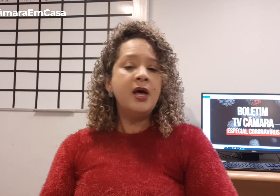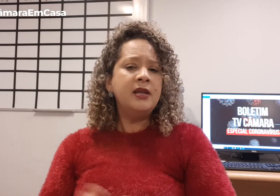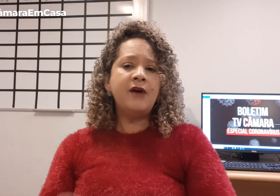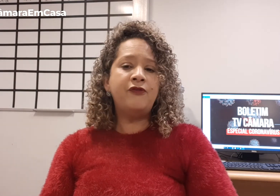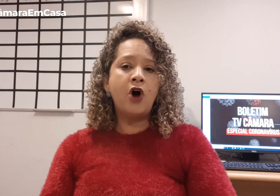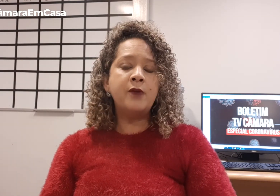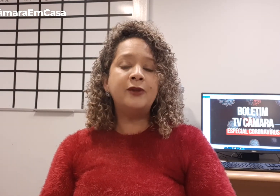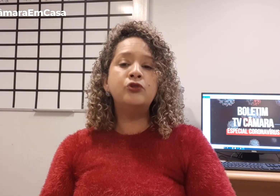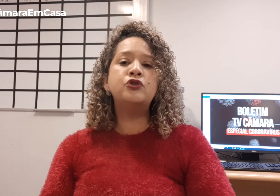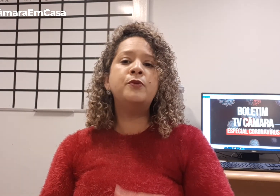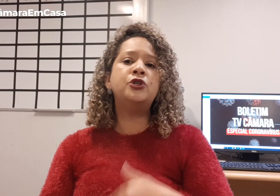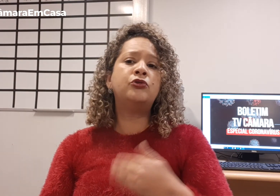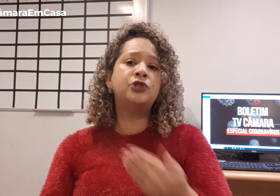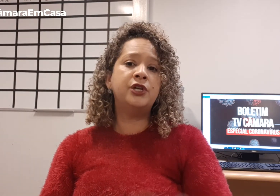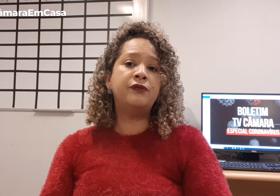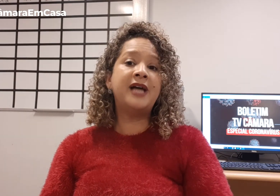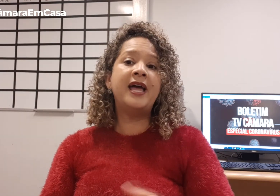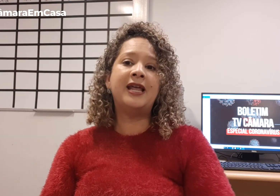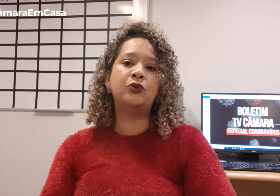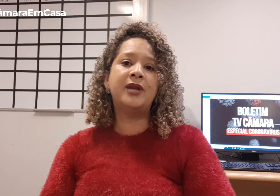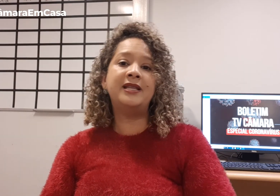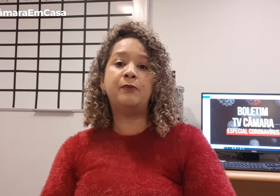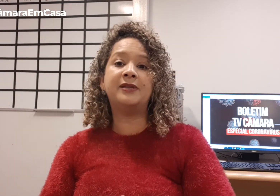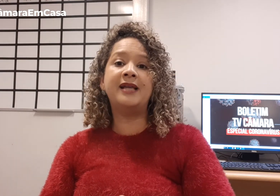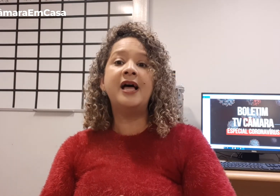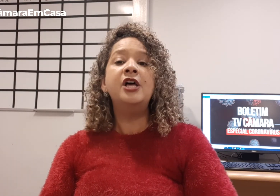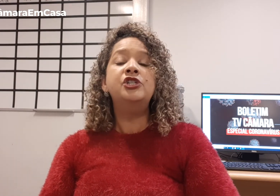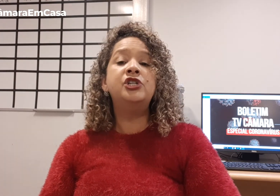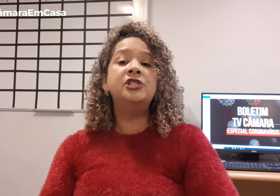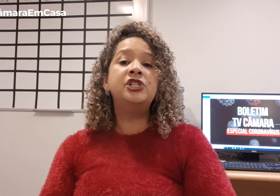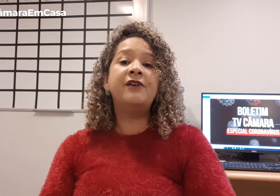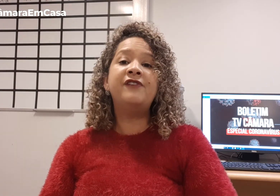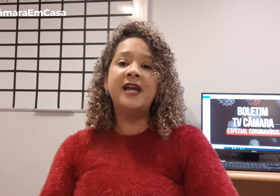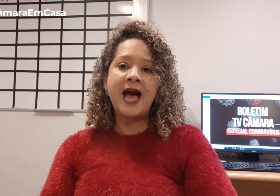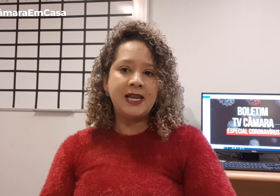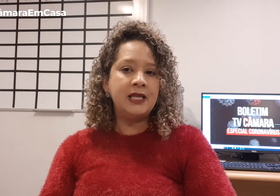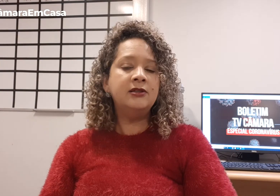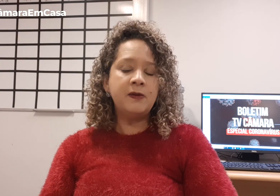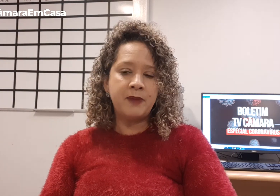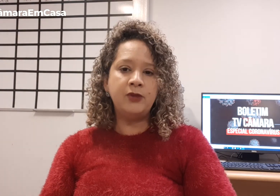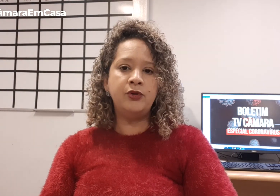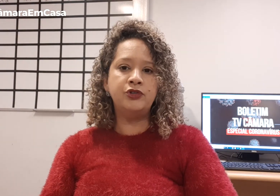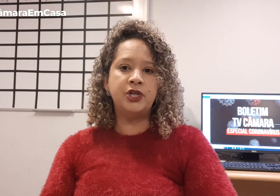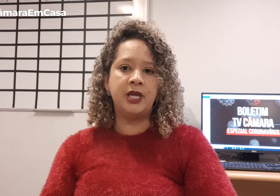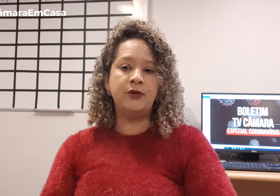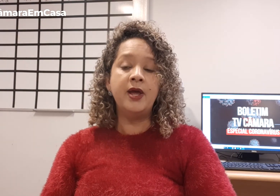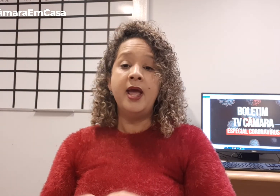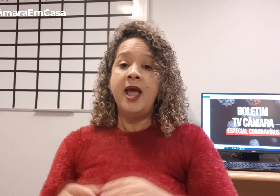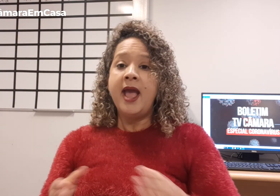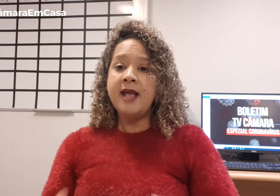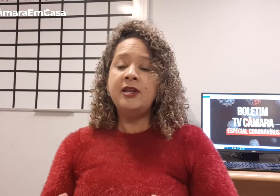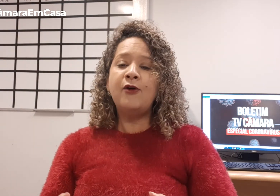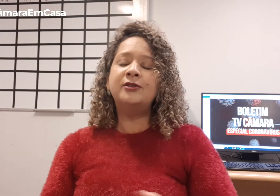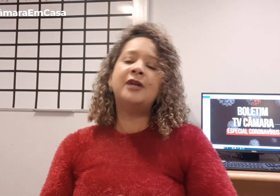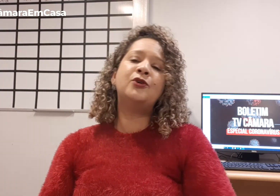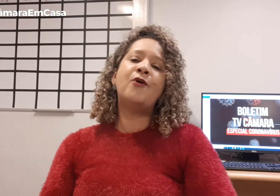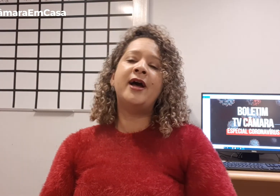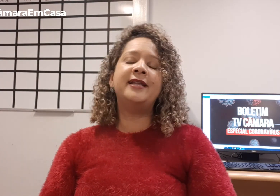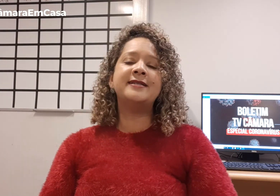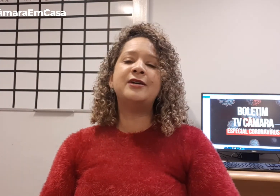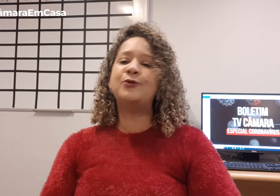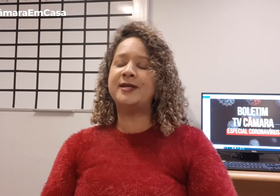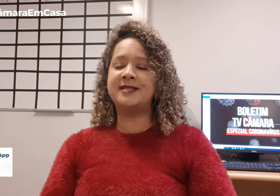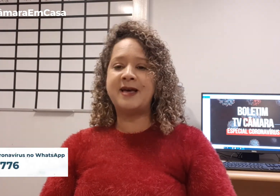maio, na forma do substitutivo da relatora deputada Jandira Fegali, também do Rio de Janeiro. Entre em contato